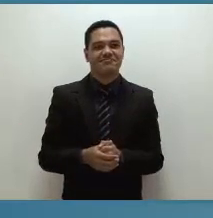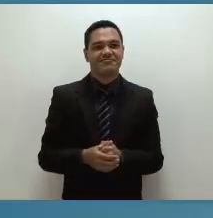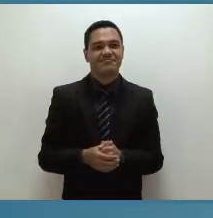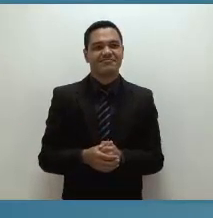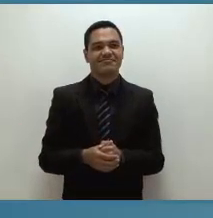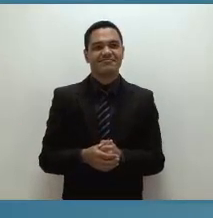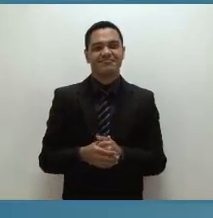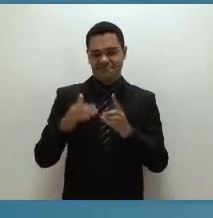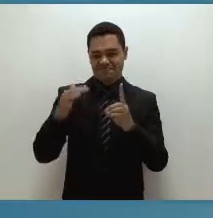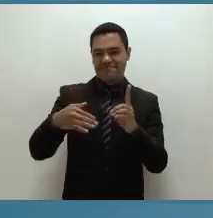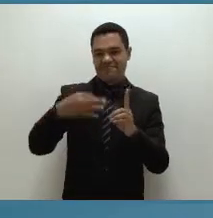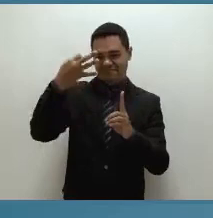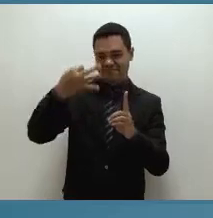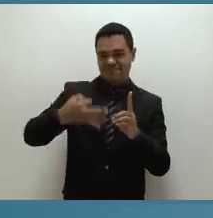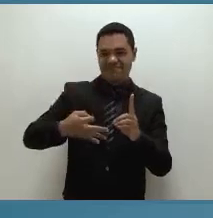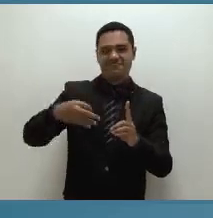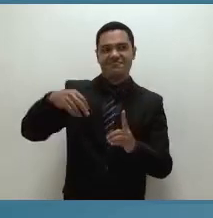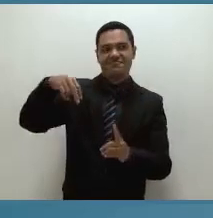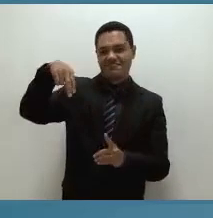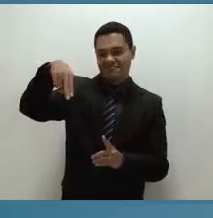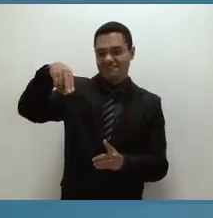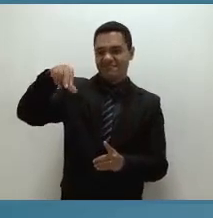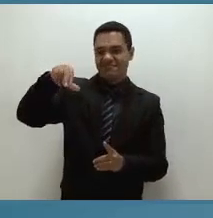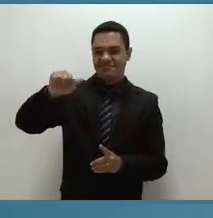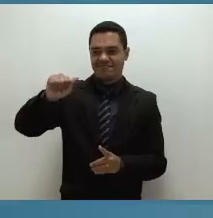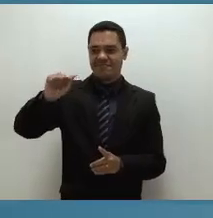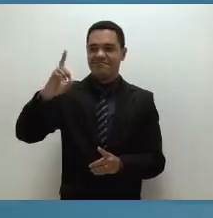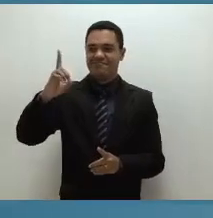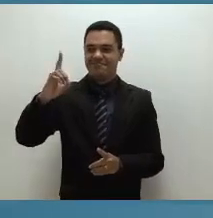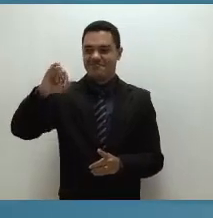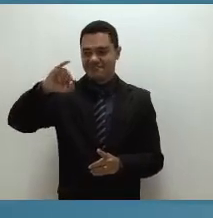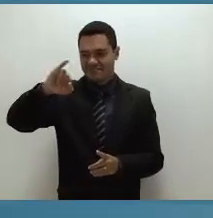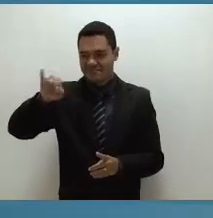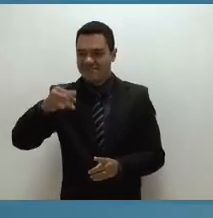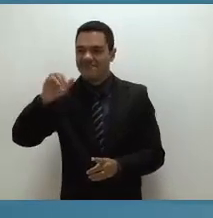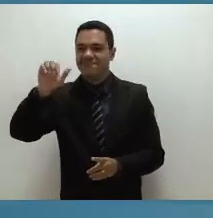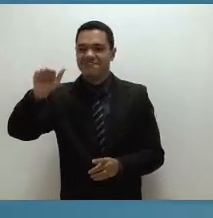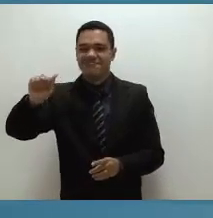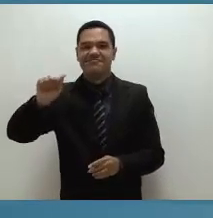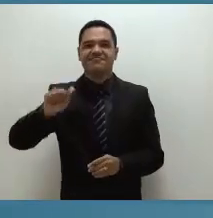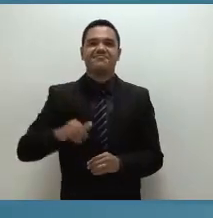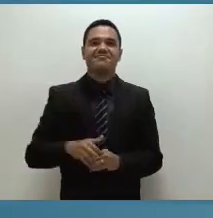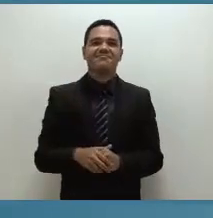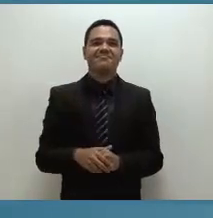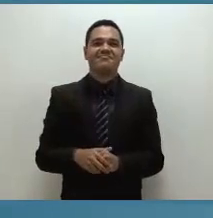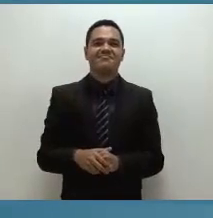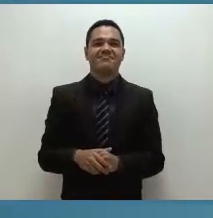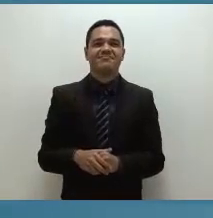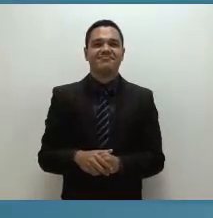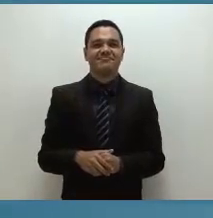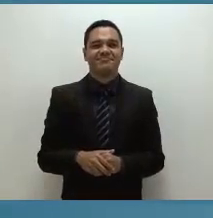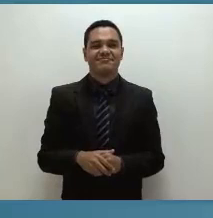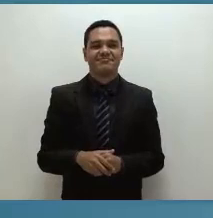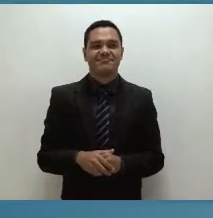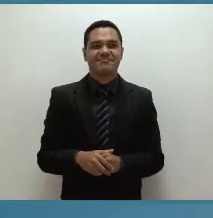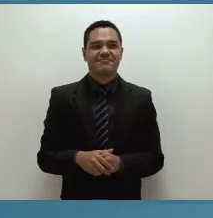antes. Várias atividades é força e força ainda não. Você está desembargadora Nath.